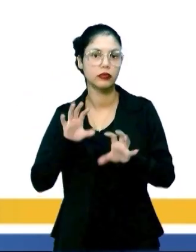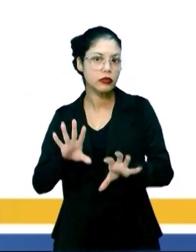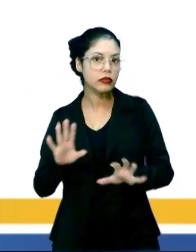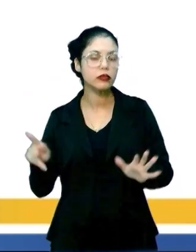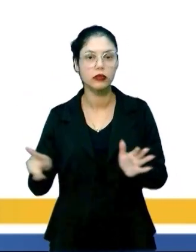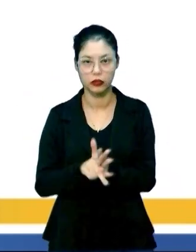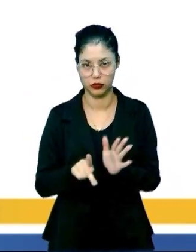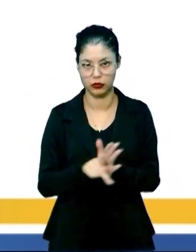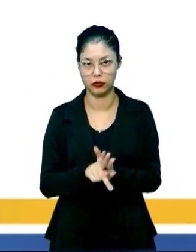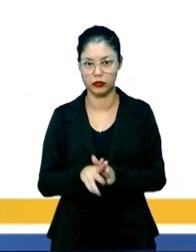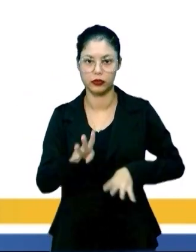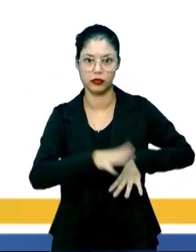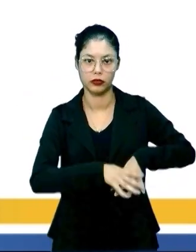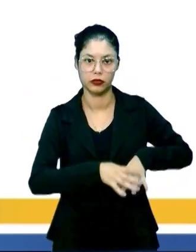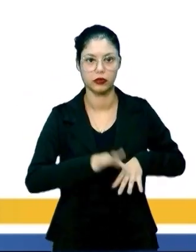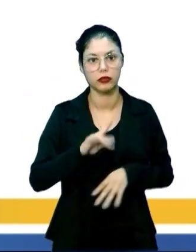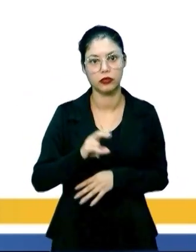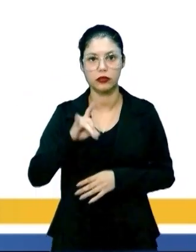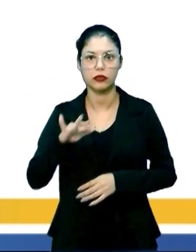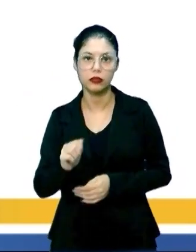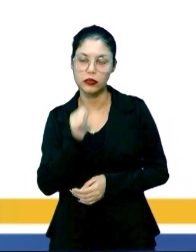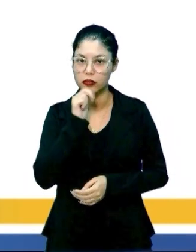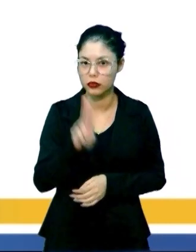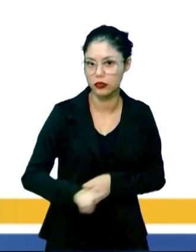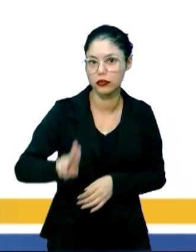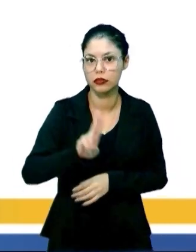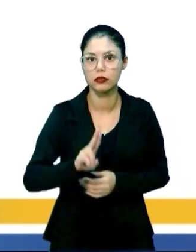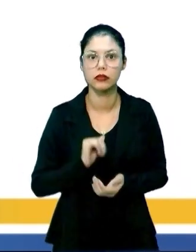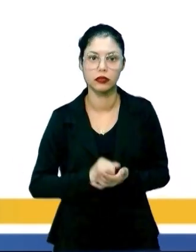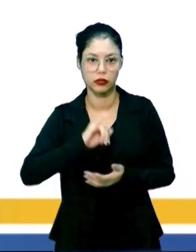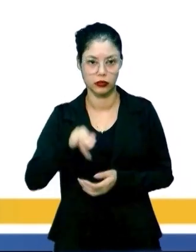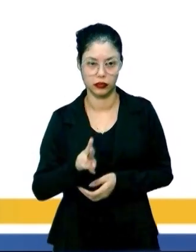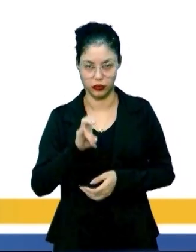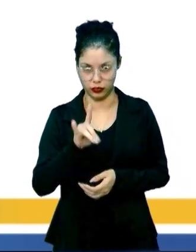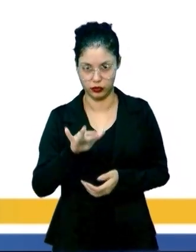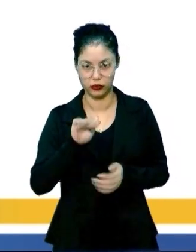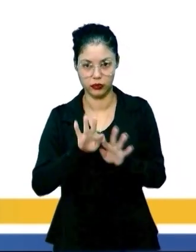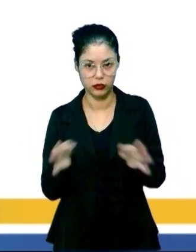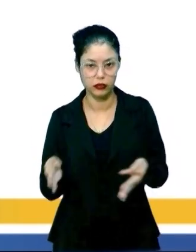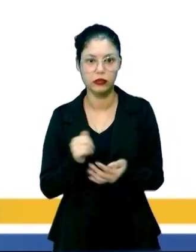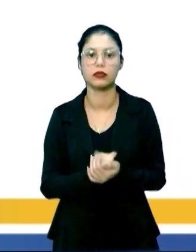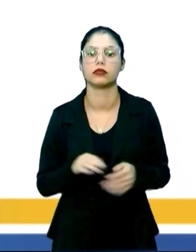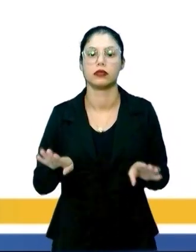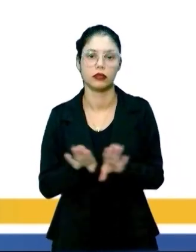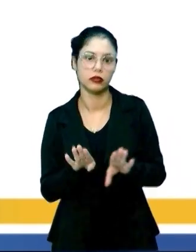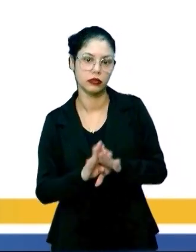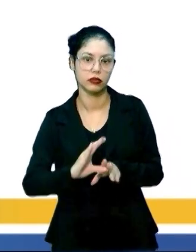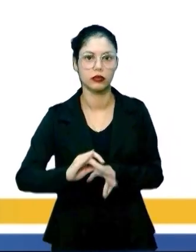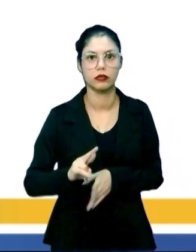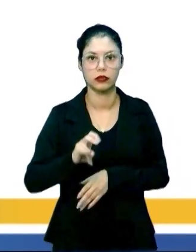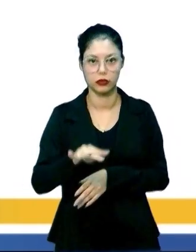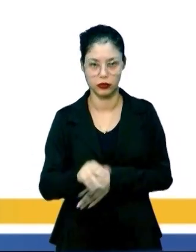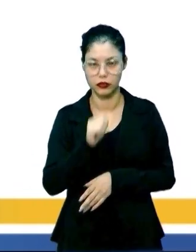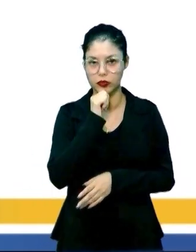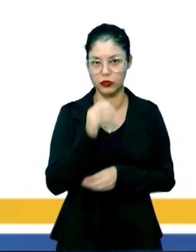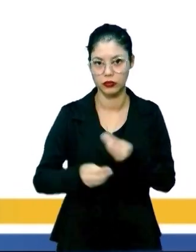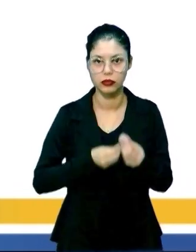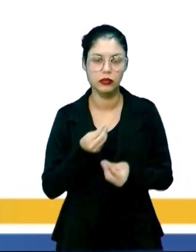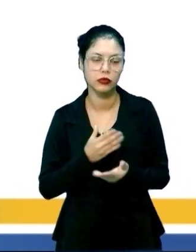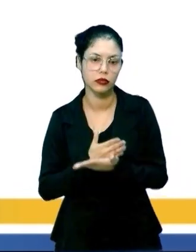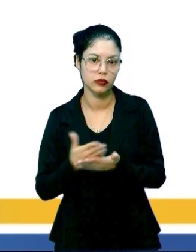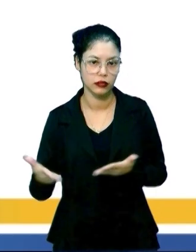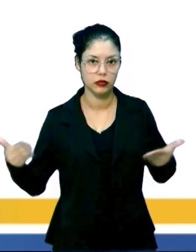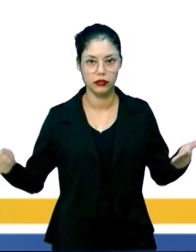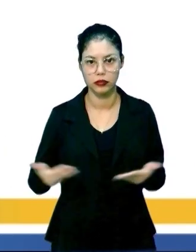da matemática financeira, as aplicações mais utilizadas são a de juros simples e de juros compostos. Vamos começar